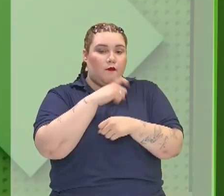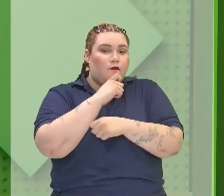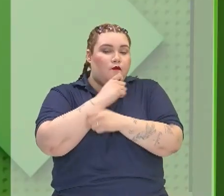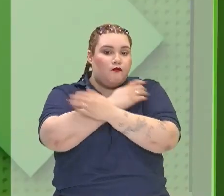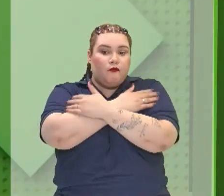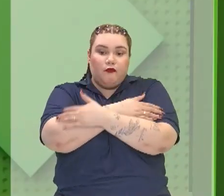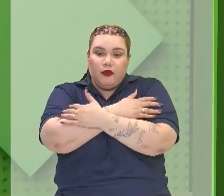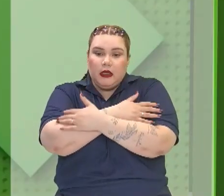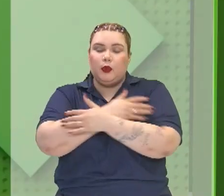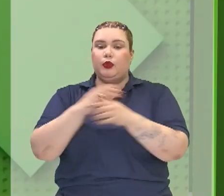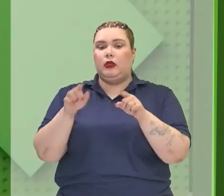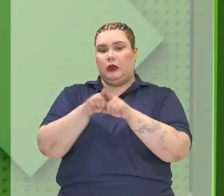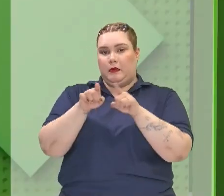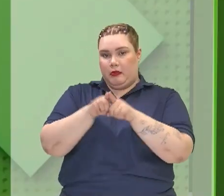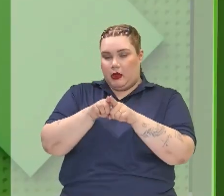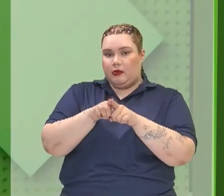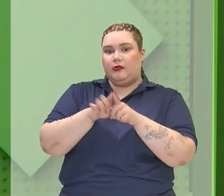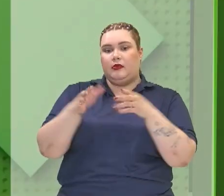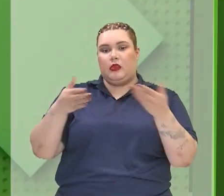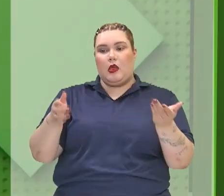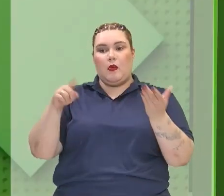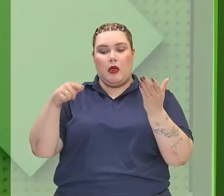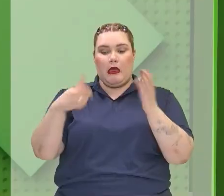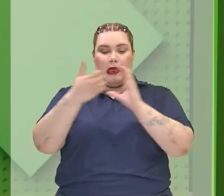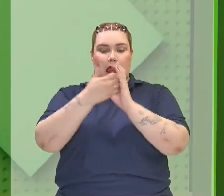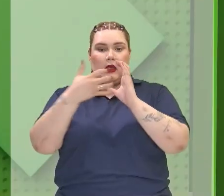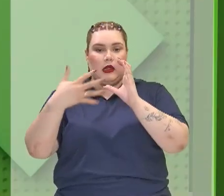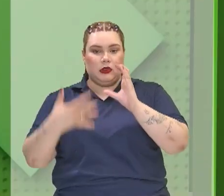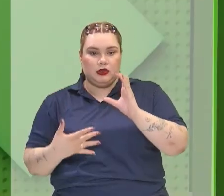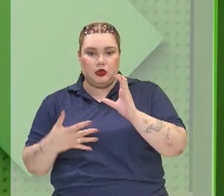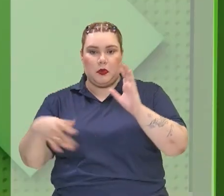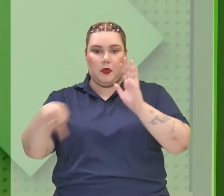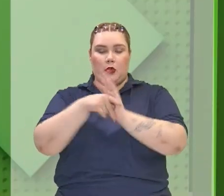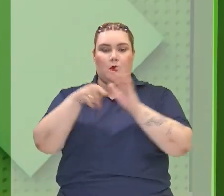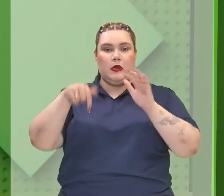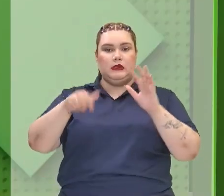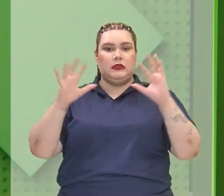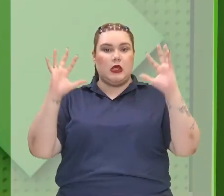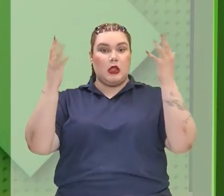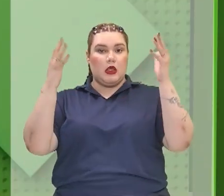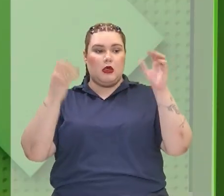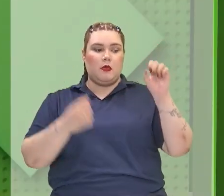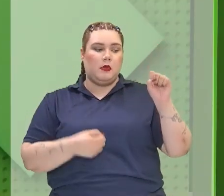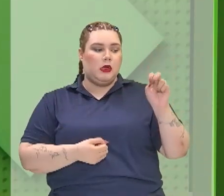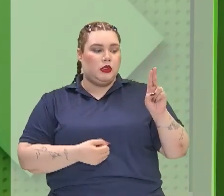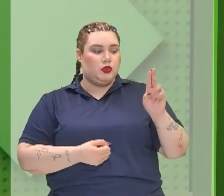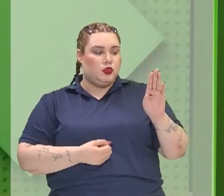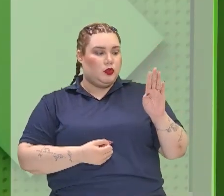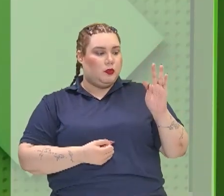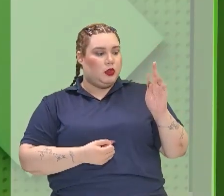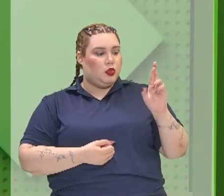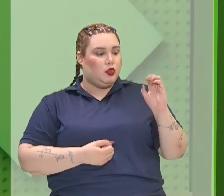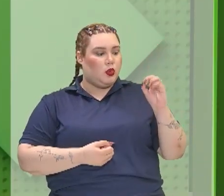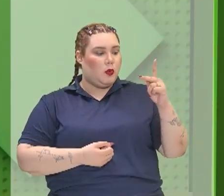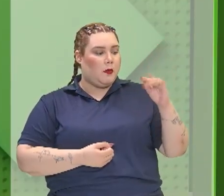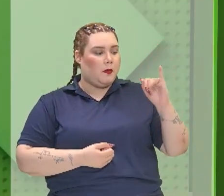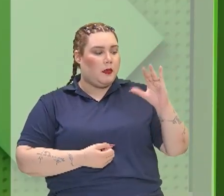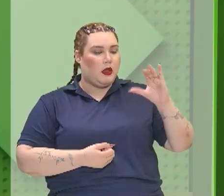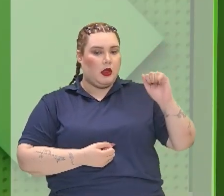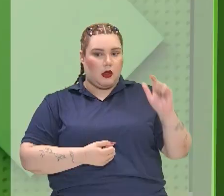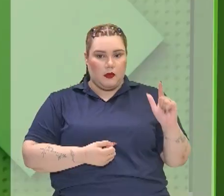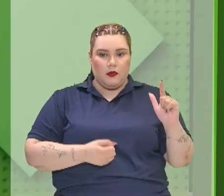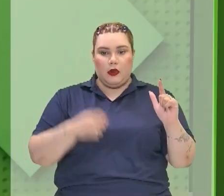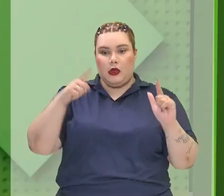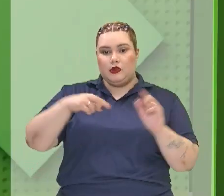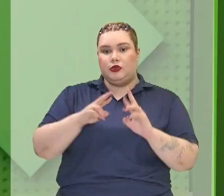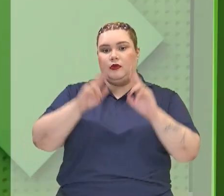frio, né? E são características aí do clima subtropical que está presente lá, que é algo